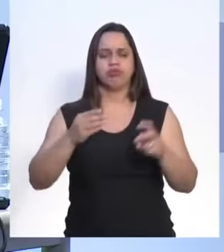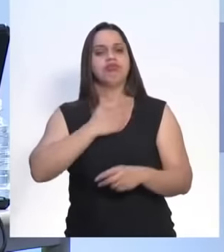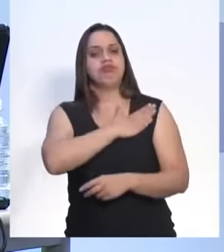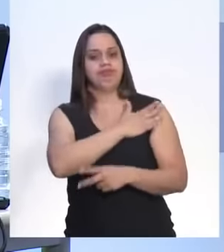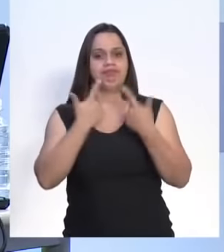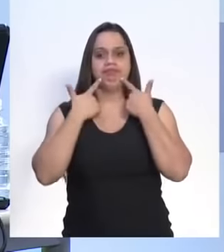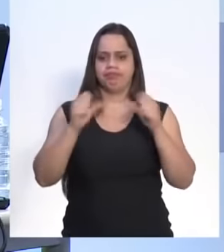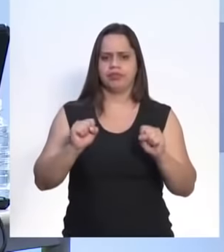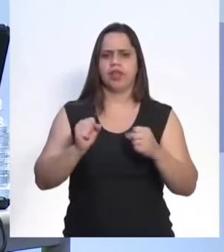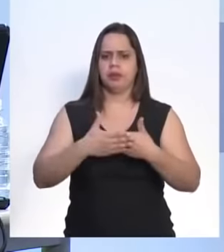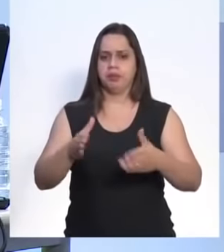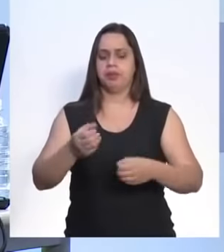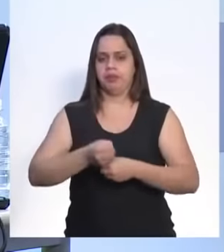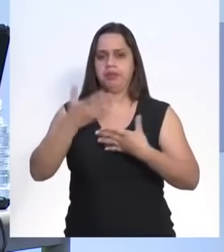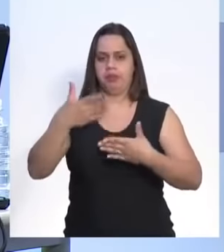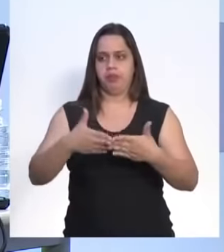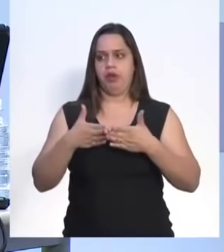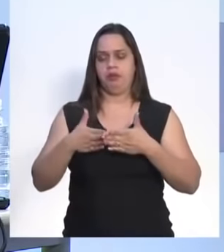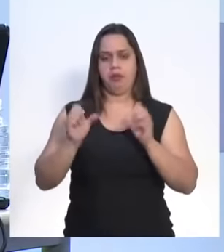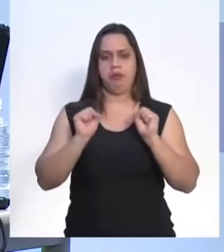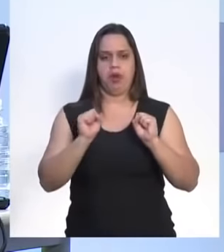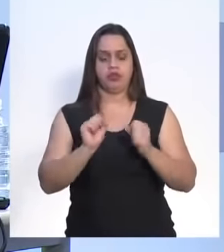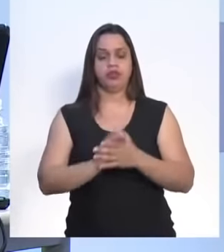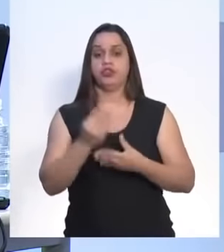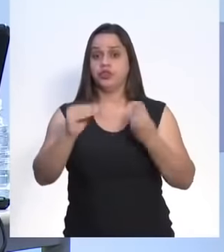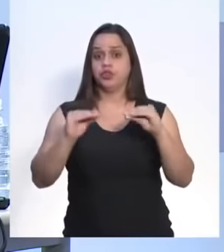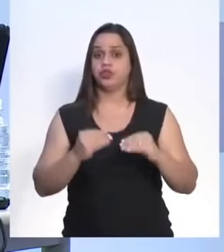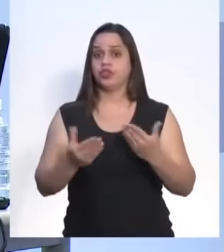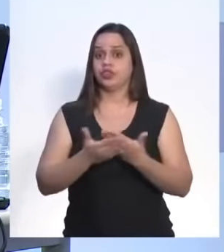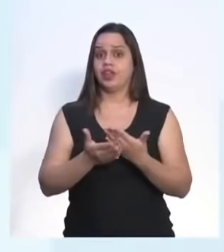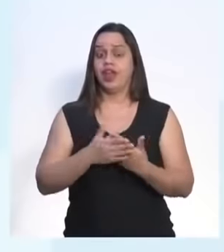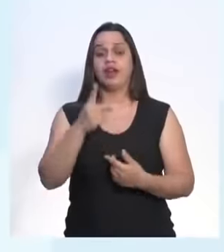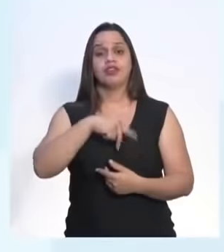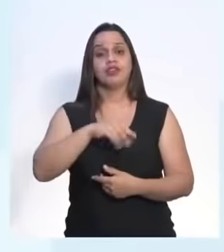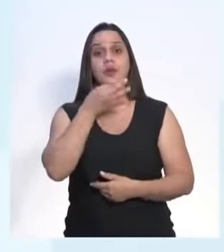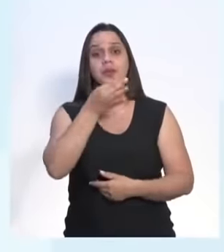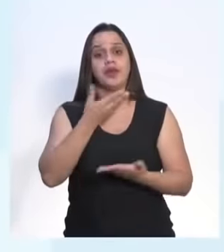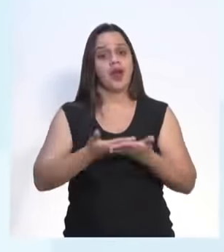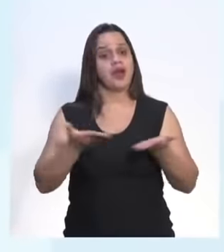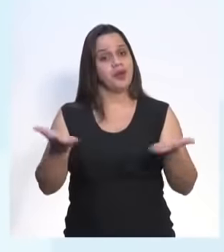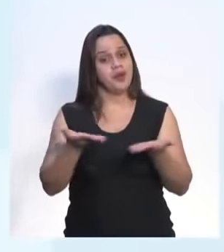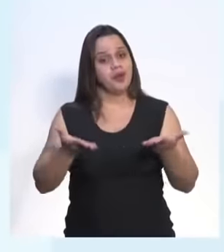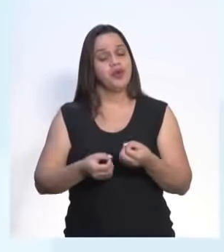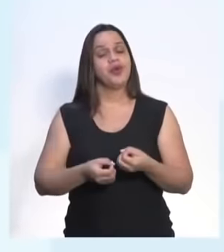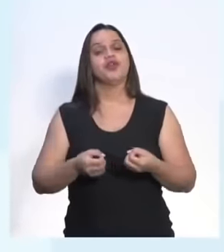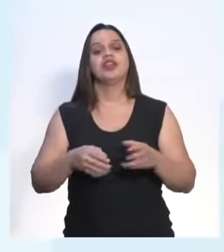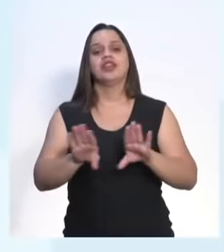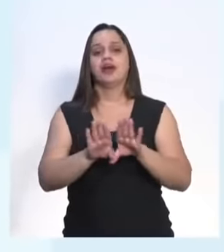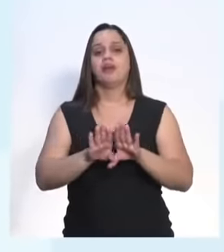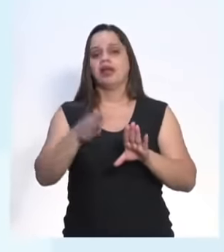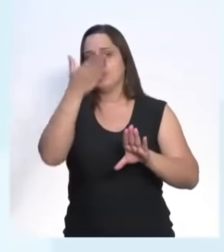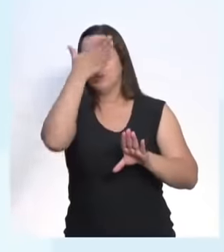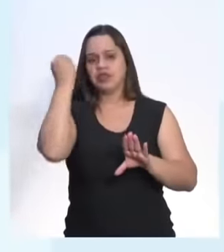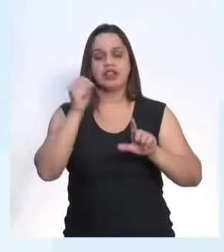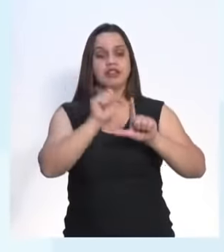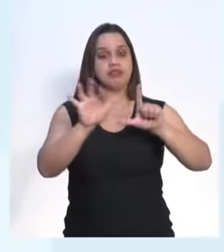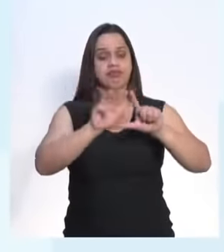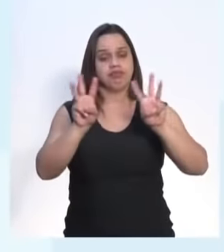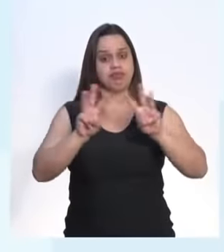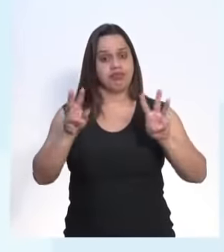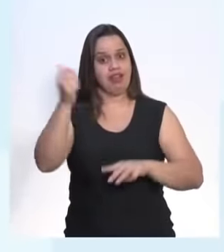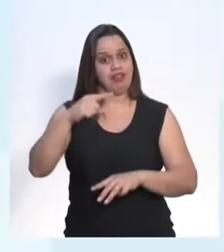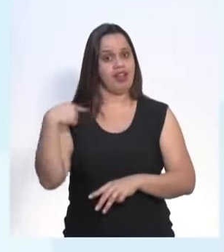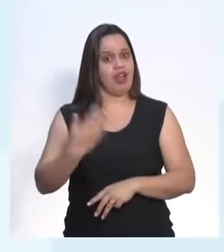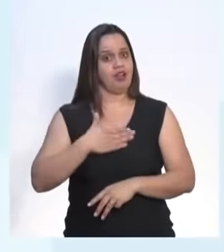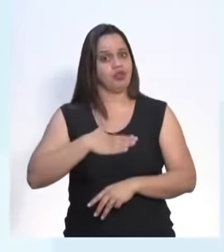linguístico. Pode abrir o chat para mim, por favor. Coloca o que vocês acharam aí da nossa aula no chat. E não esquece de avaliar a aula pelo QR Code